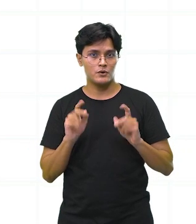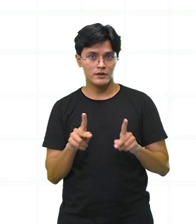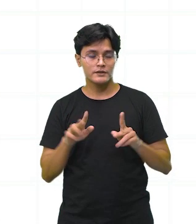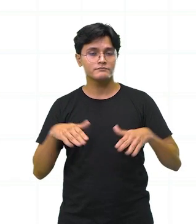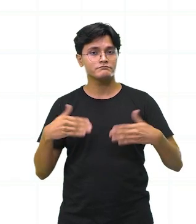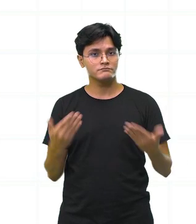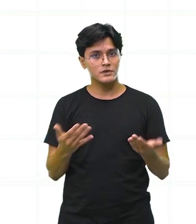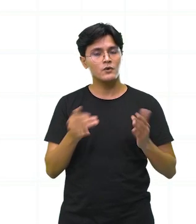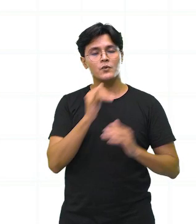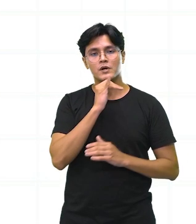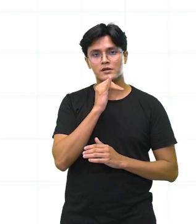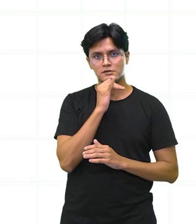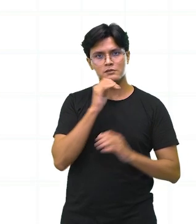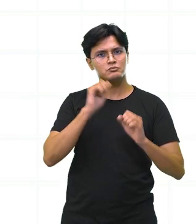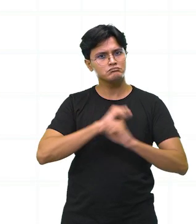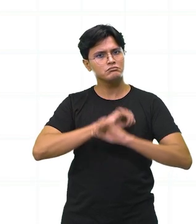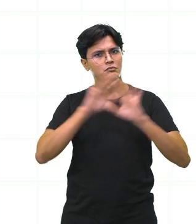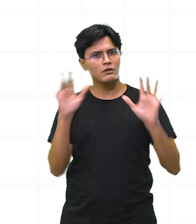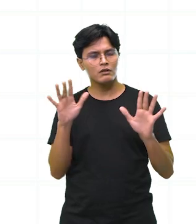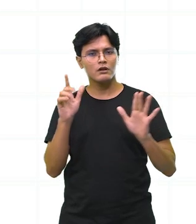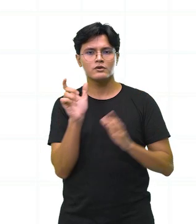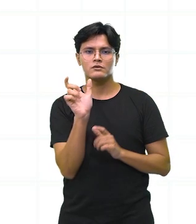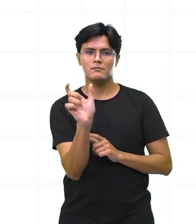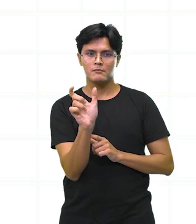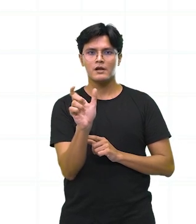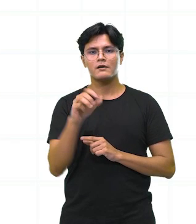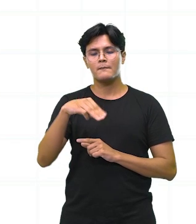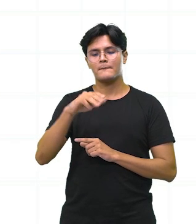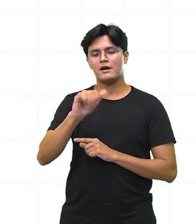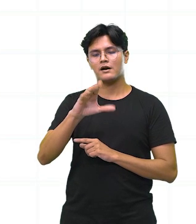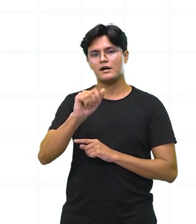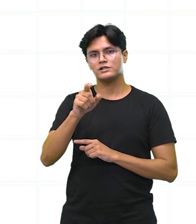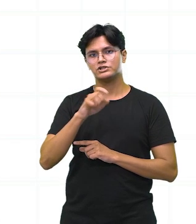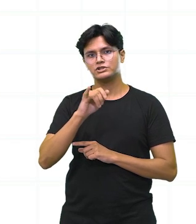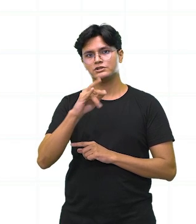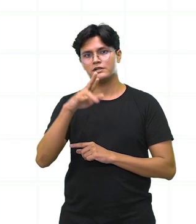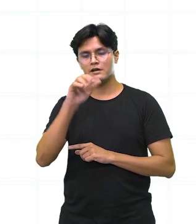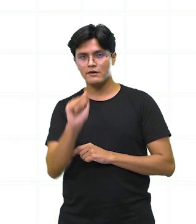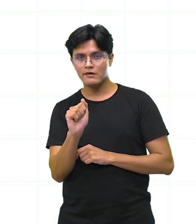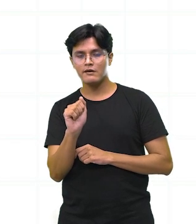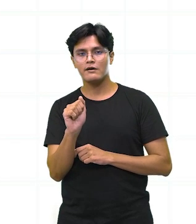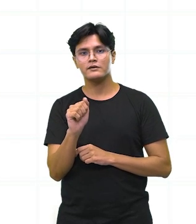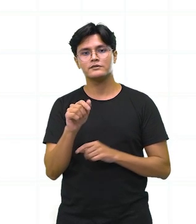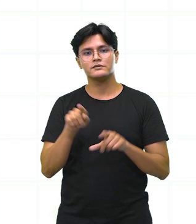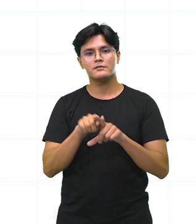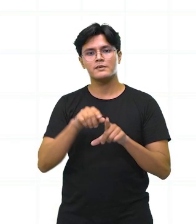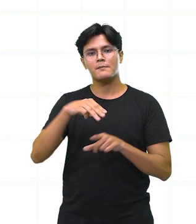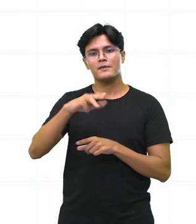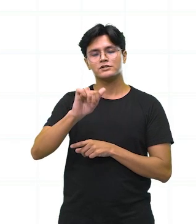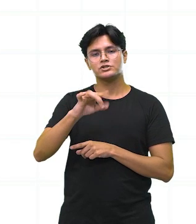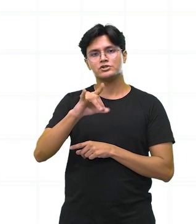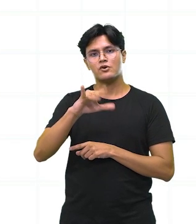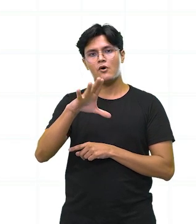exemplo bem claro da né Desse termo aí da palavra mandioca macaxeira e a ipim como uma